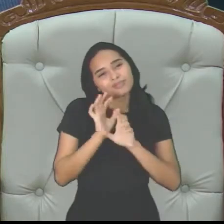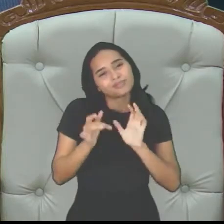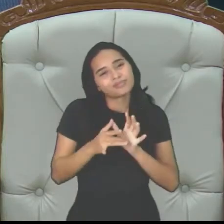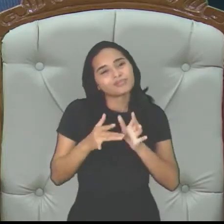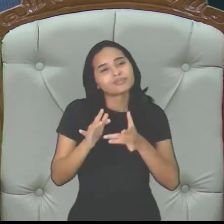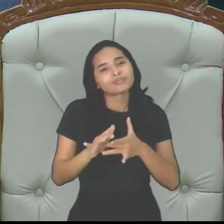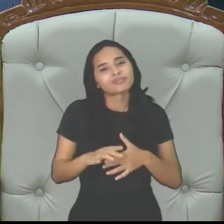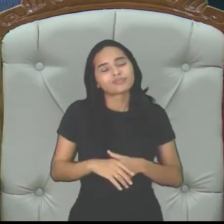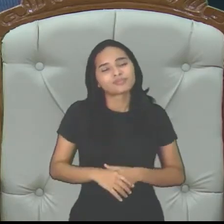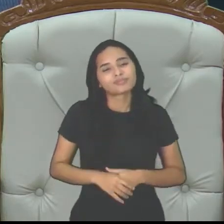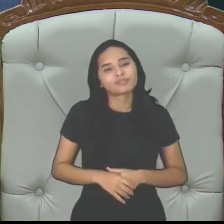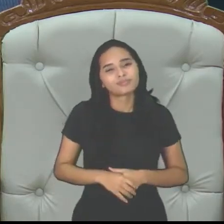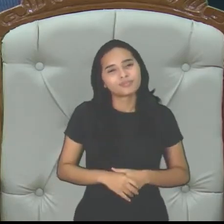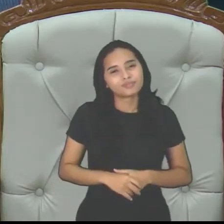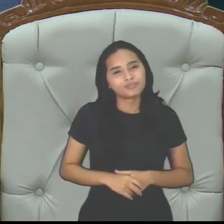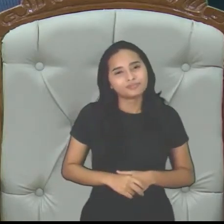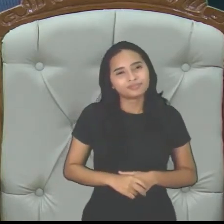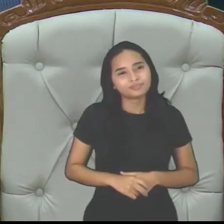Jesus.